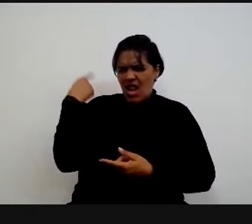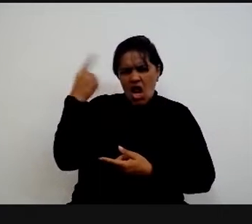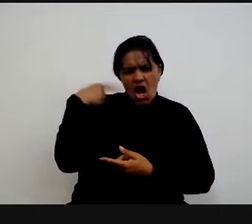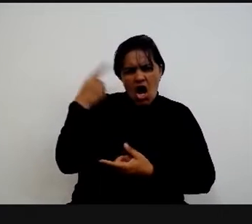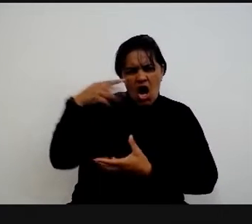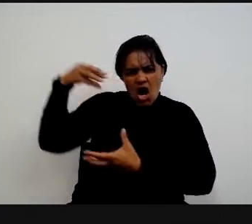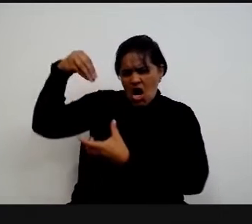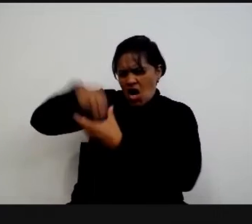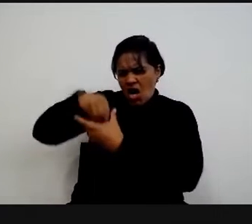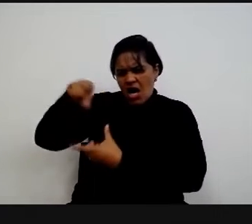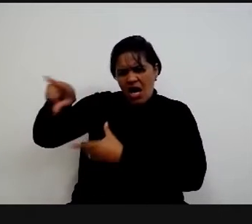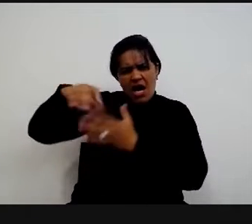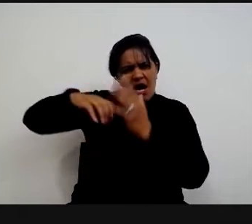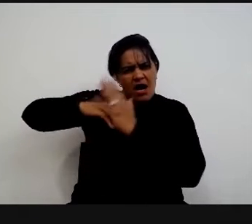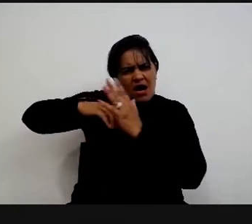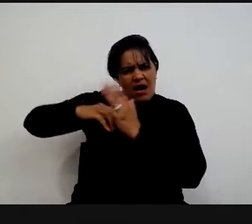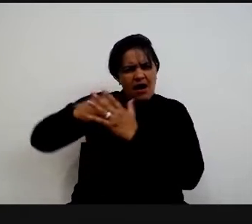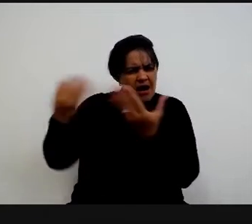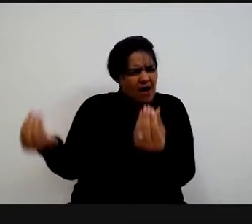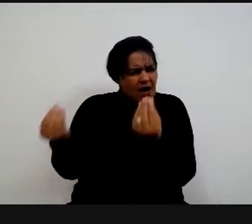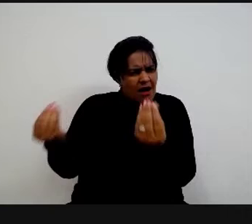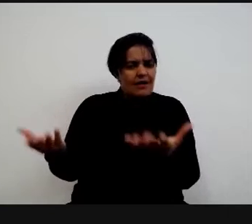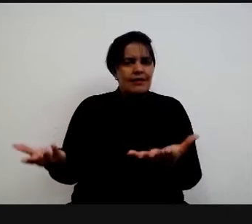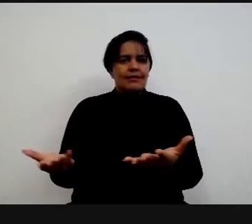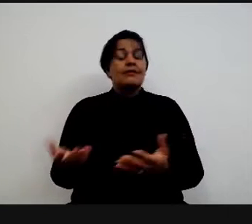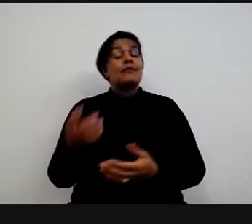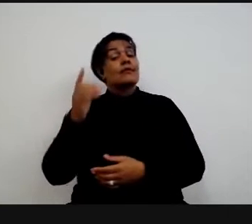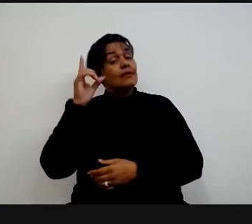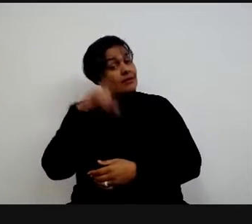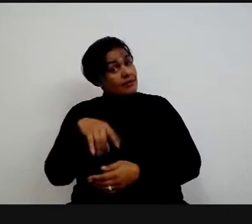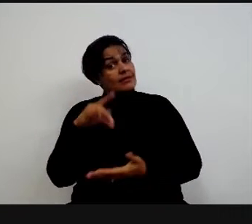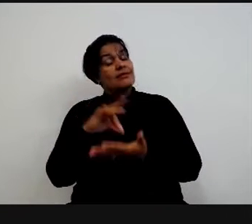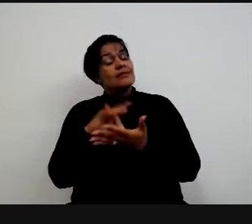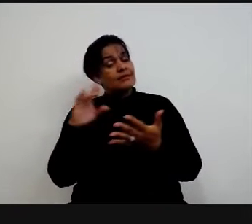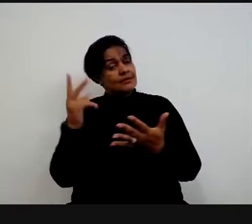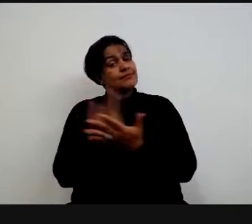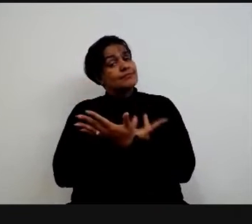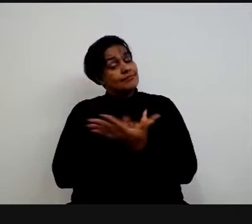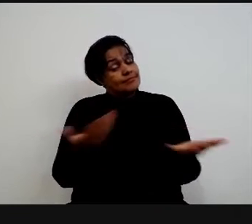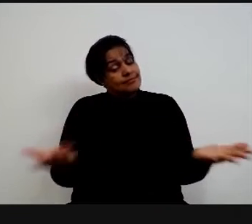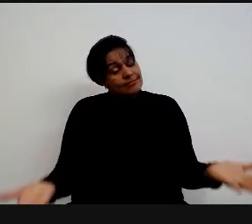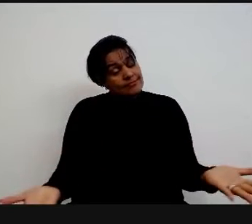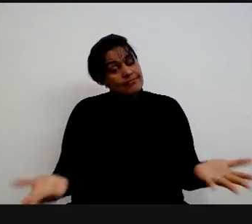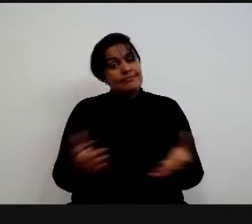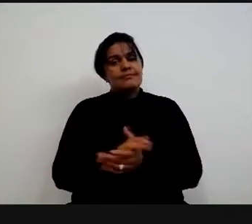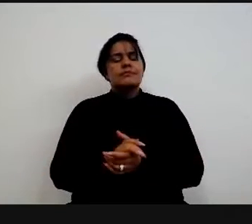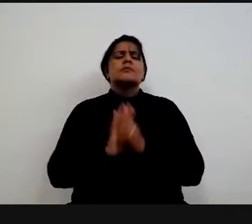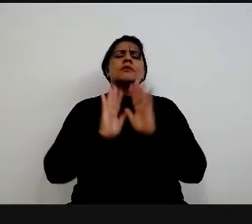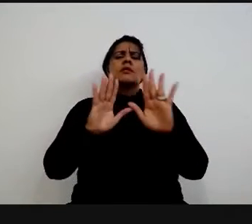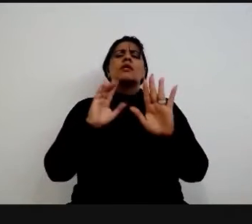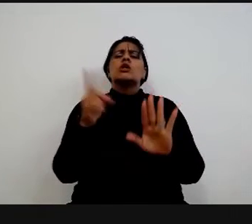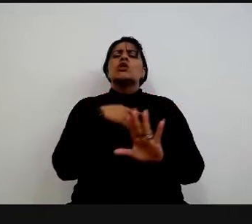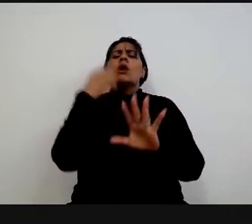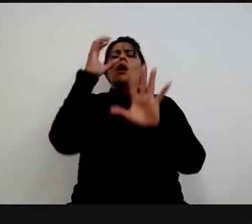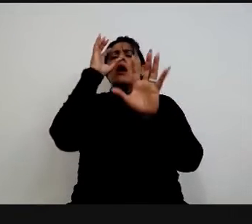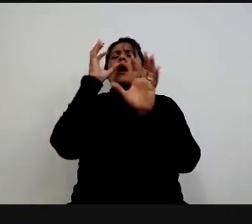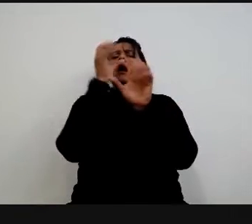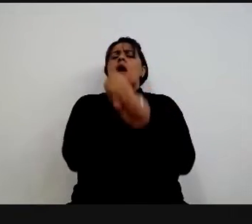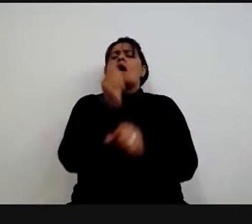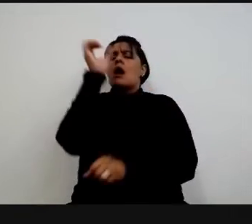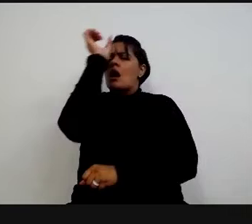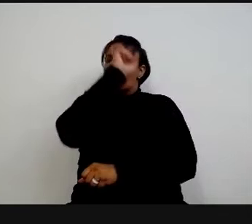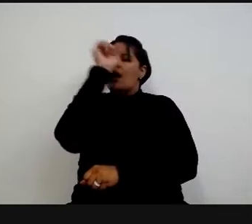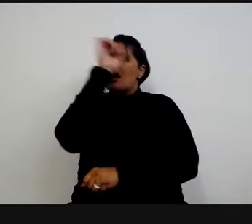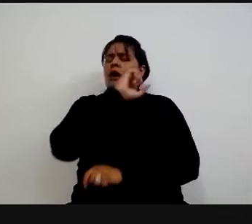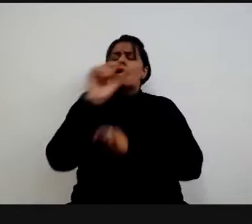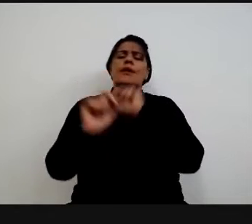trabalhar no lugar de... Né? Então, essa era a imagem que se fazia do Poder Legislativo. Então, o que nós aprendemos, o que vocês hoje disseram